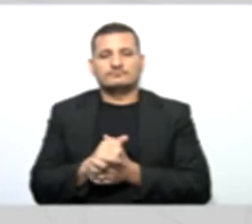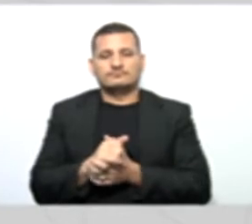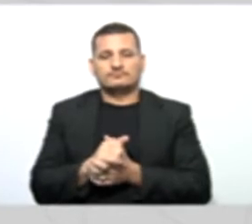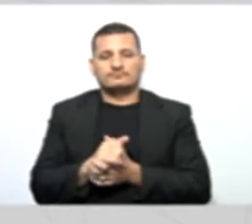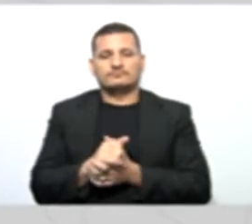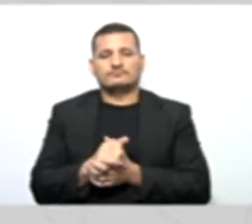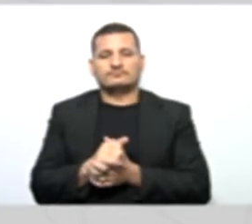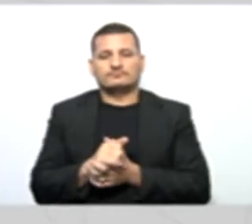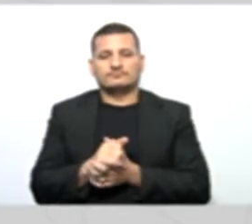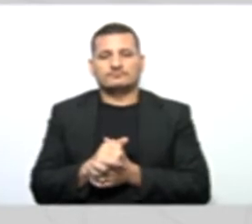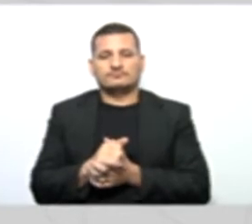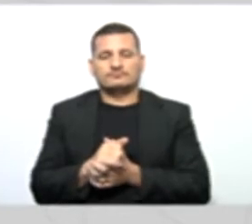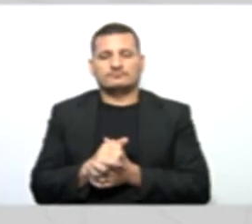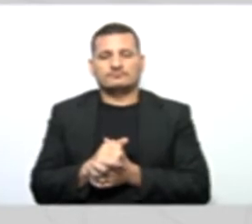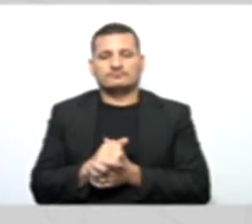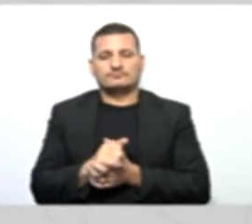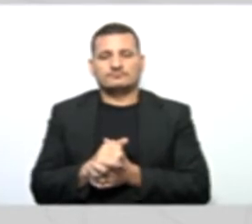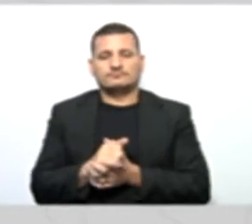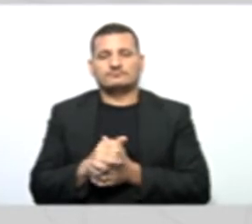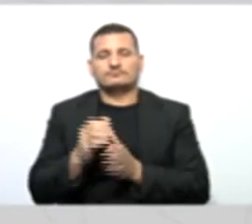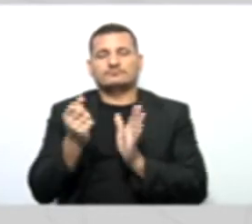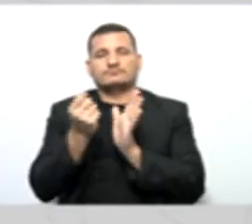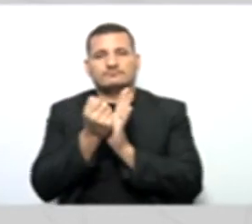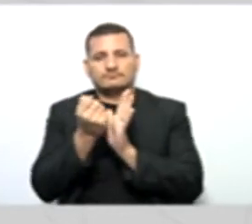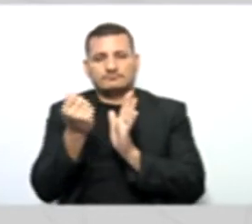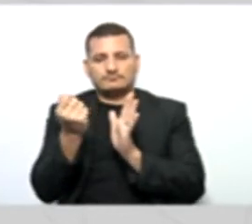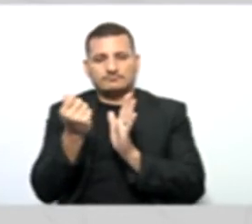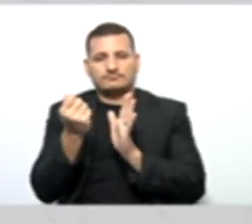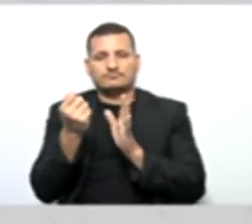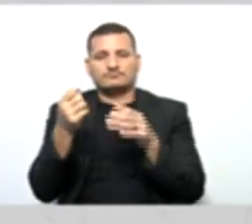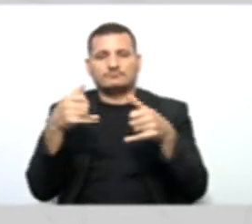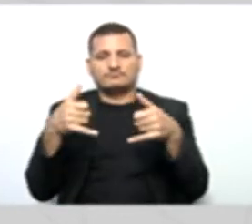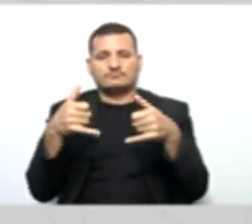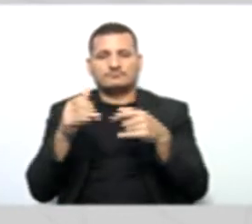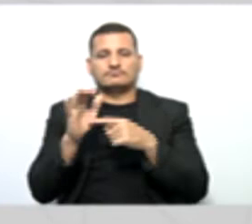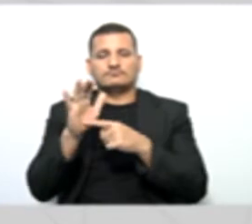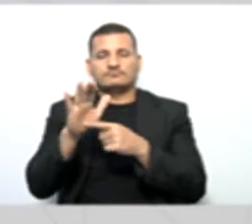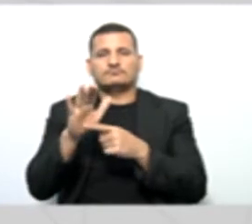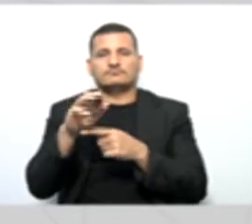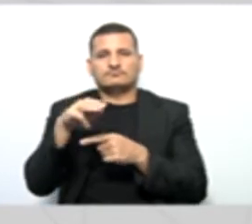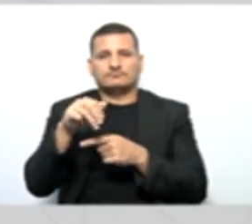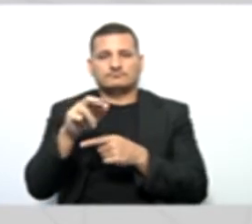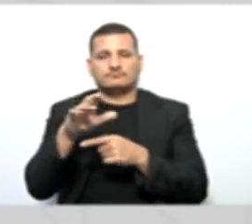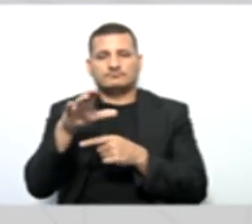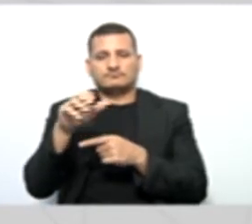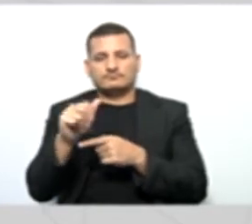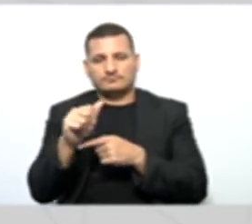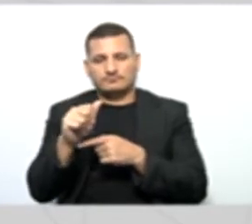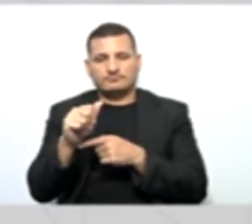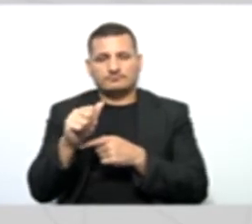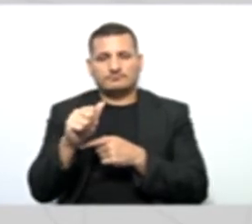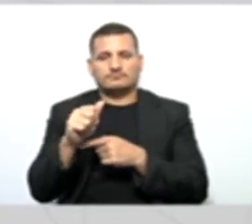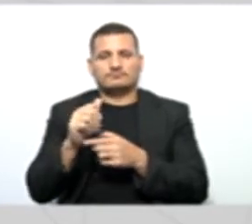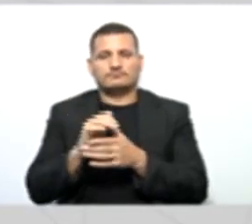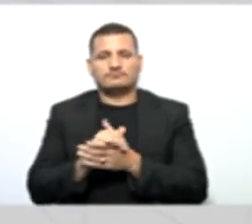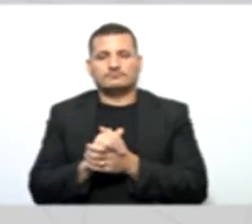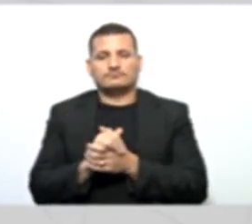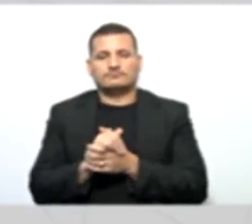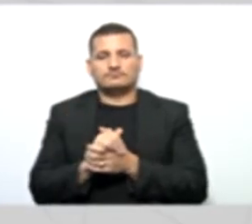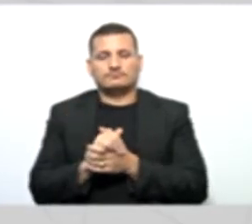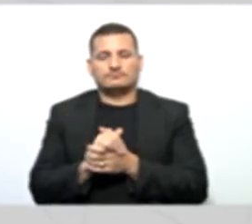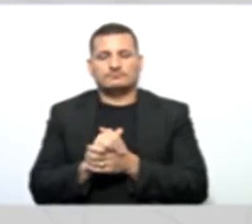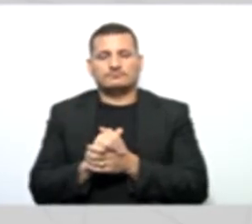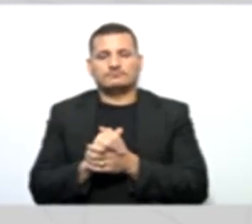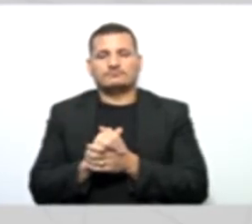na minha classe. A marca da minha camisa é, então nós vamos mostrar lá a marca, nesse primeiro jogo de abre e fecha